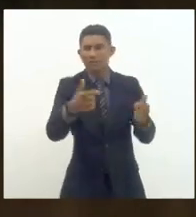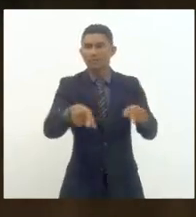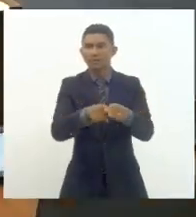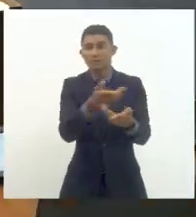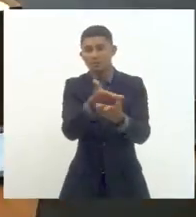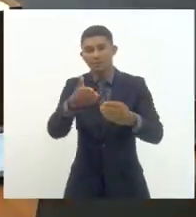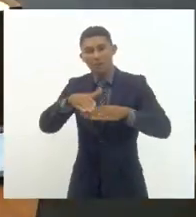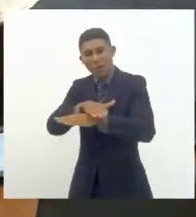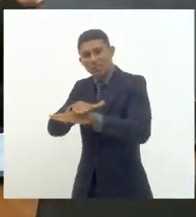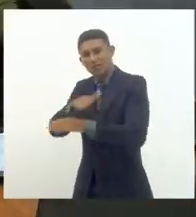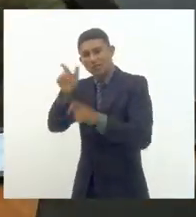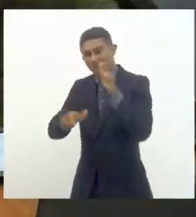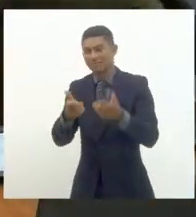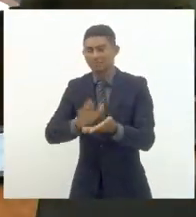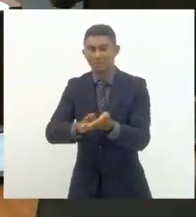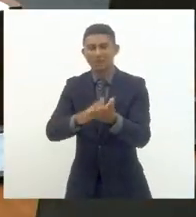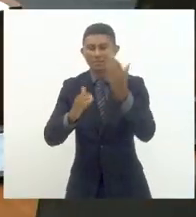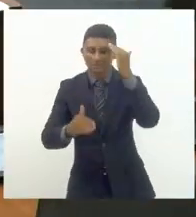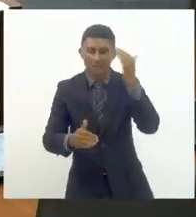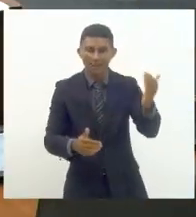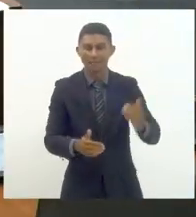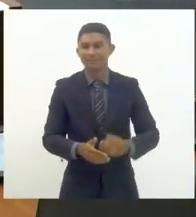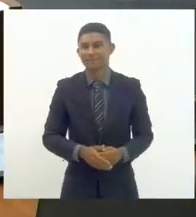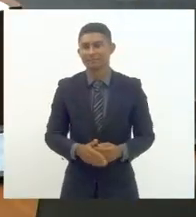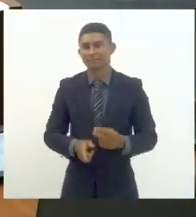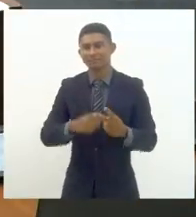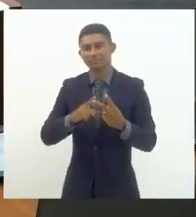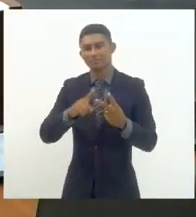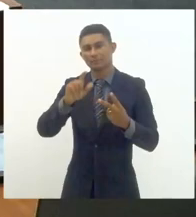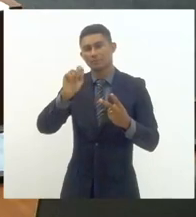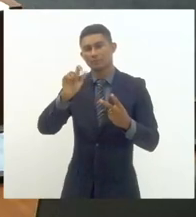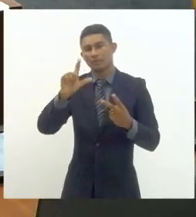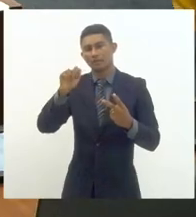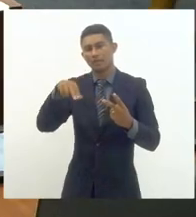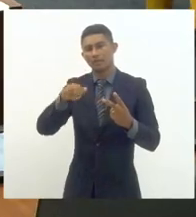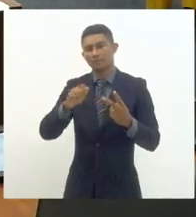colecionadores. Obrigado. Obrigado, Alexandre. Deputada Alana.